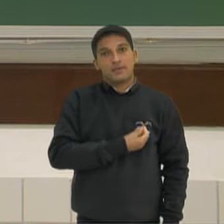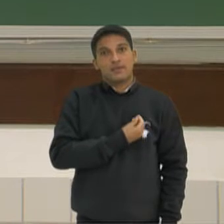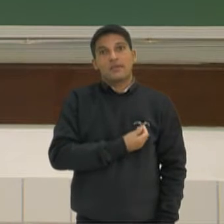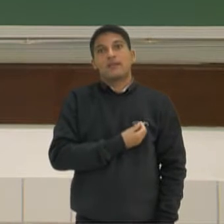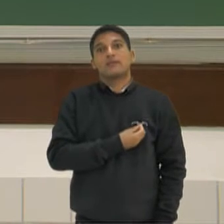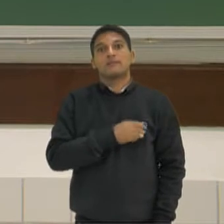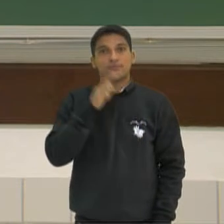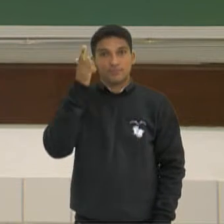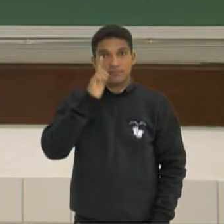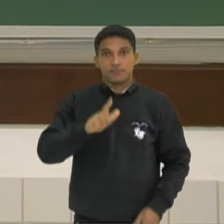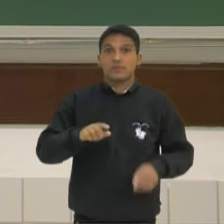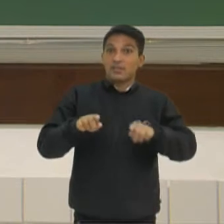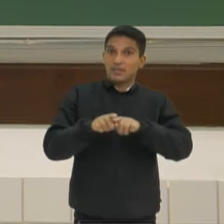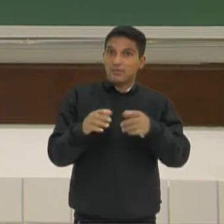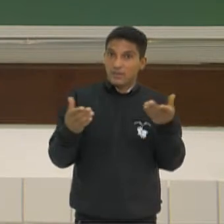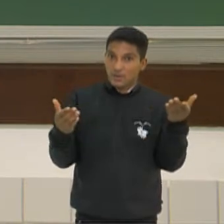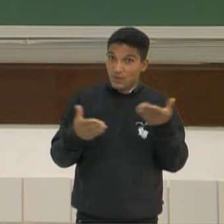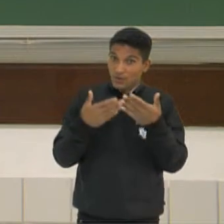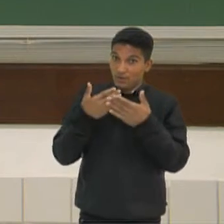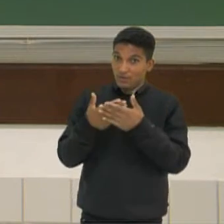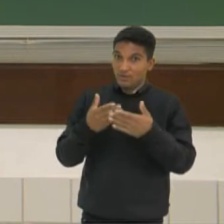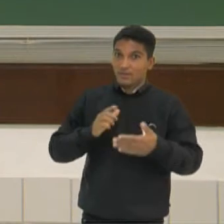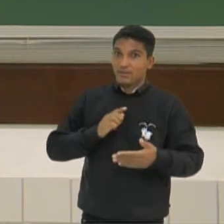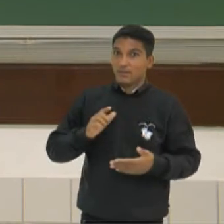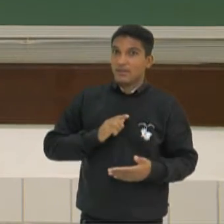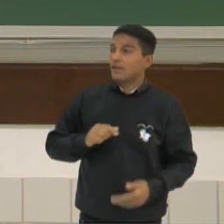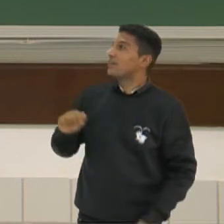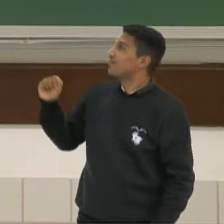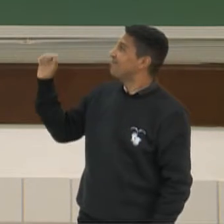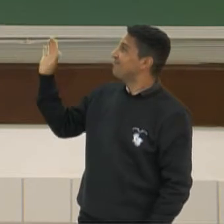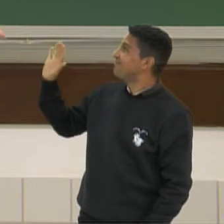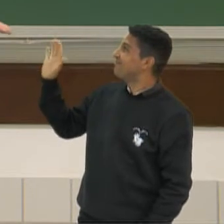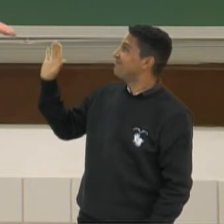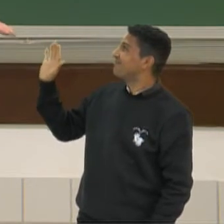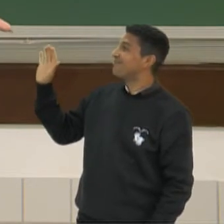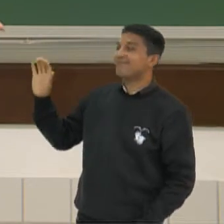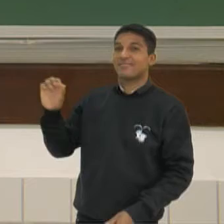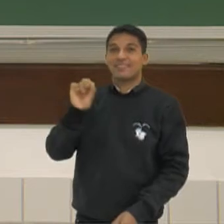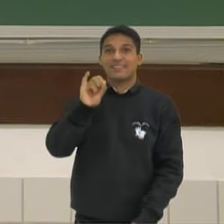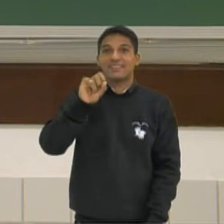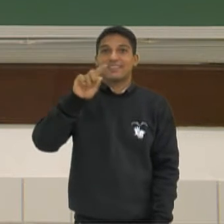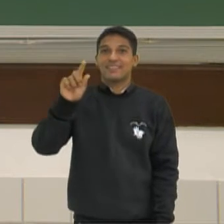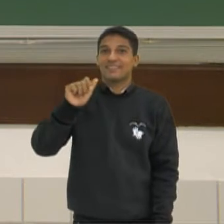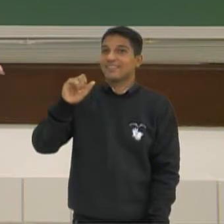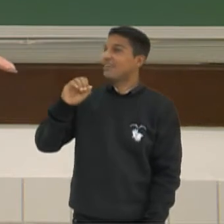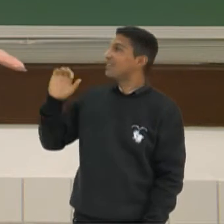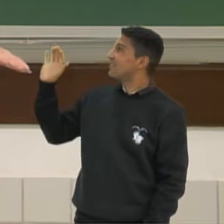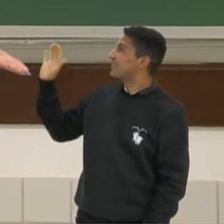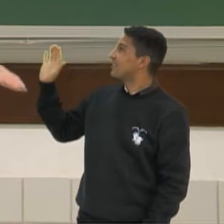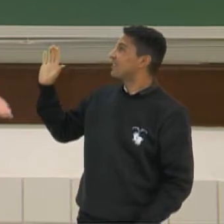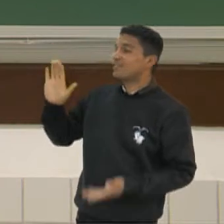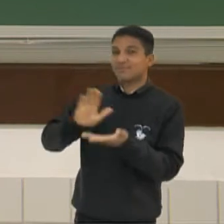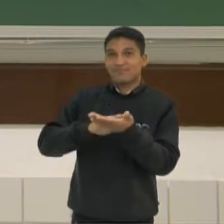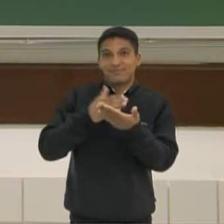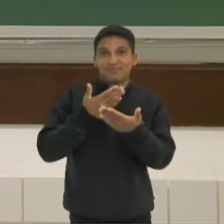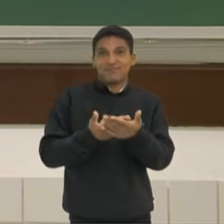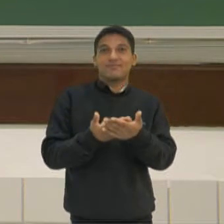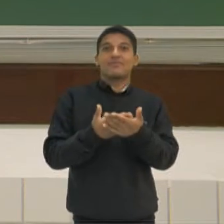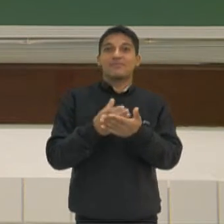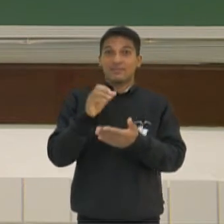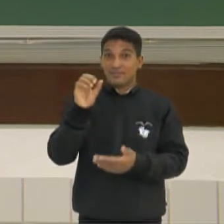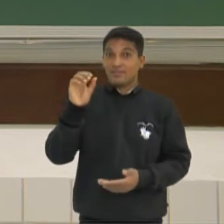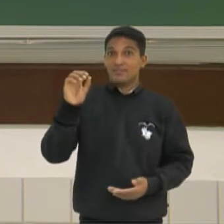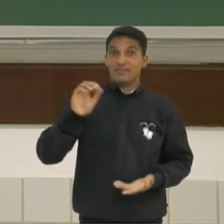fechou. Nós estamos aqui nessa nossa aula, a gente vai estar com o Isaías, que vai fazer a interpretação de toda,